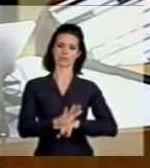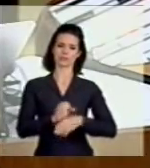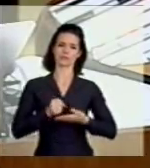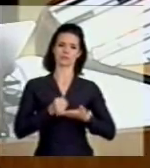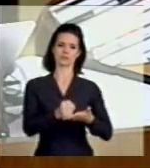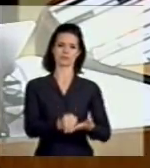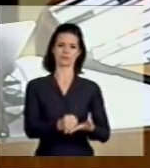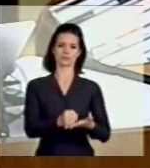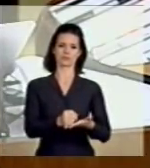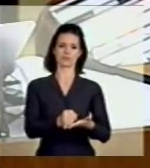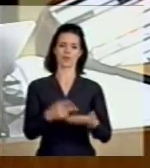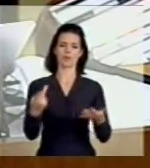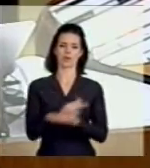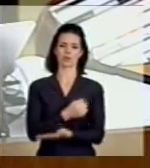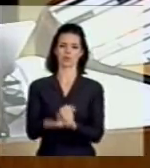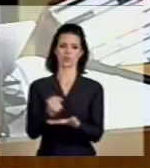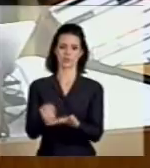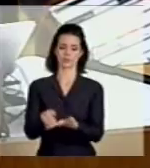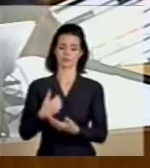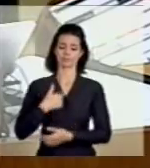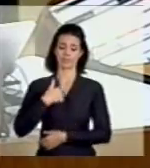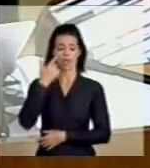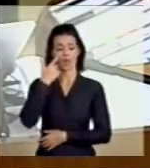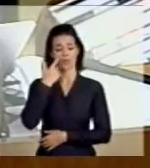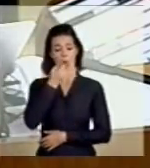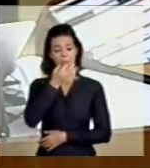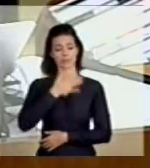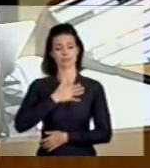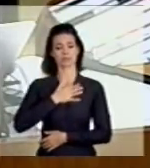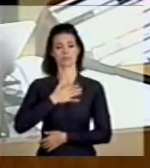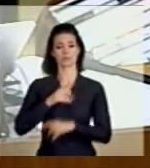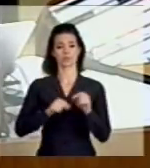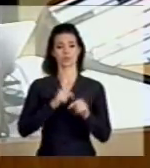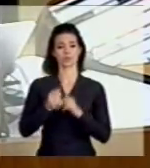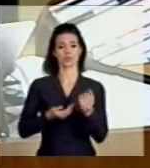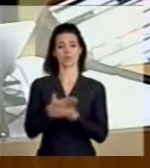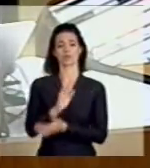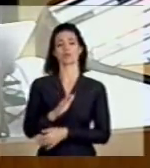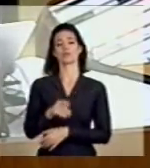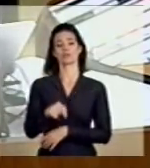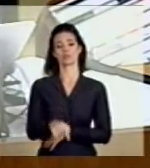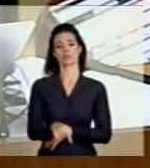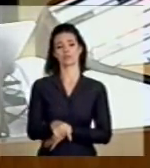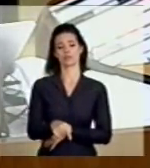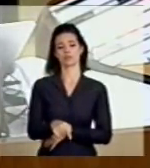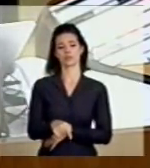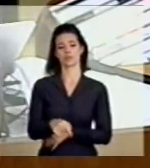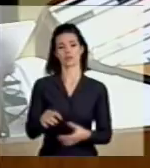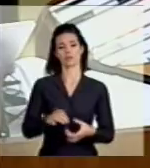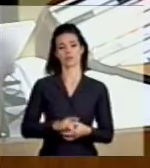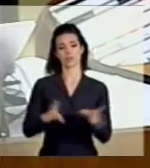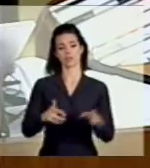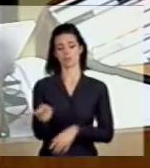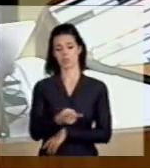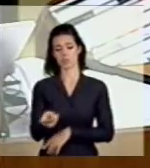para a rigidez do acordo, afigura-se, a meu ver, recomendável a homologação da avença, possibilitando aos